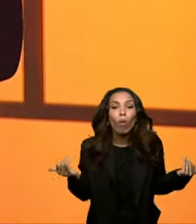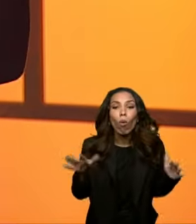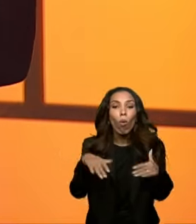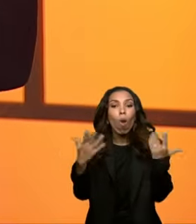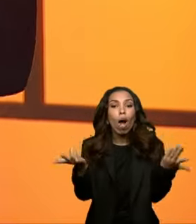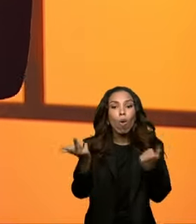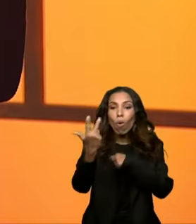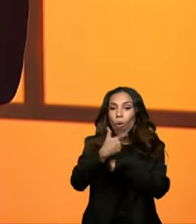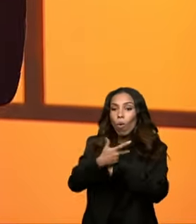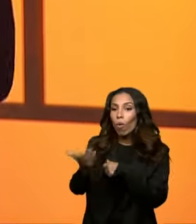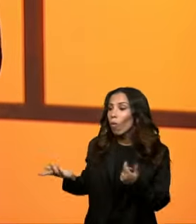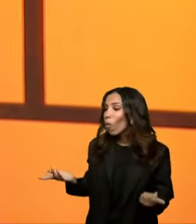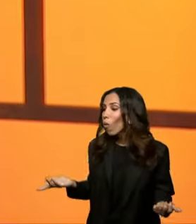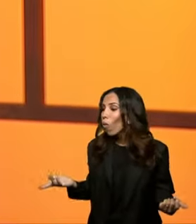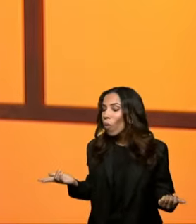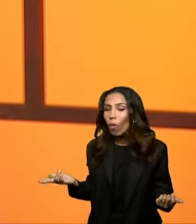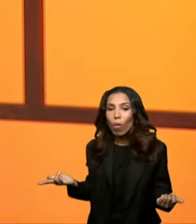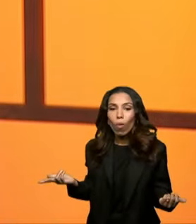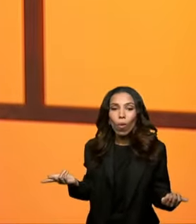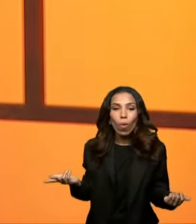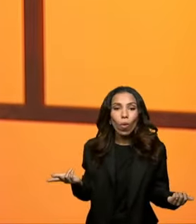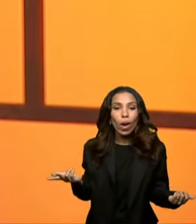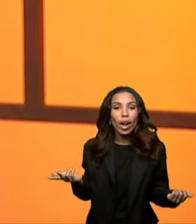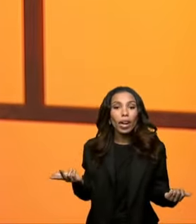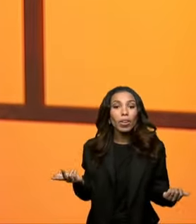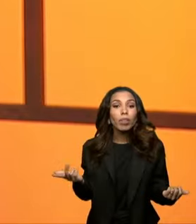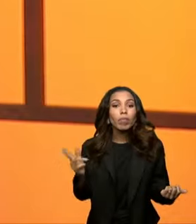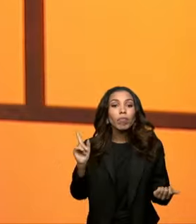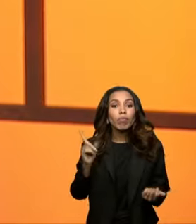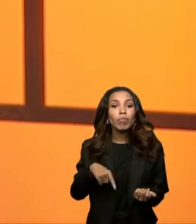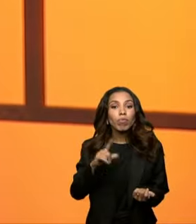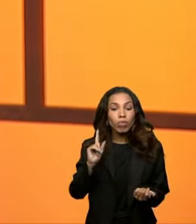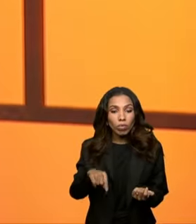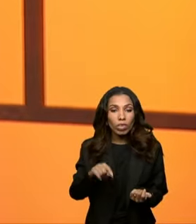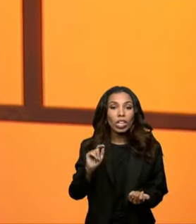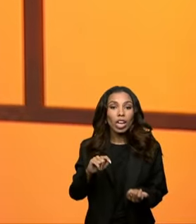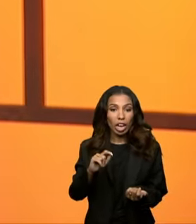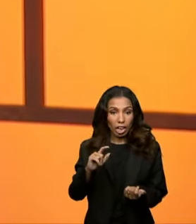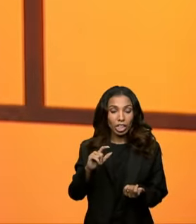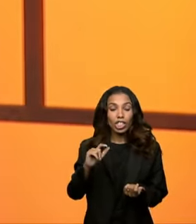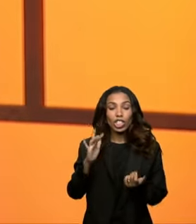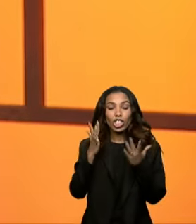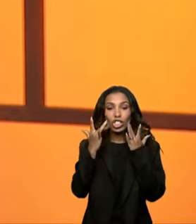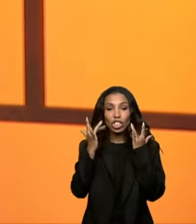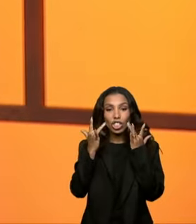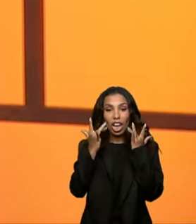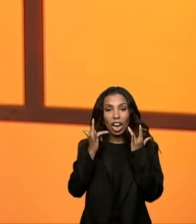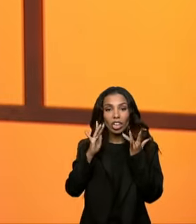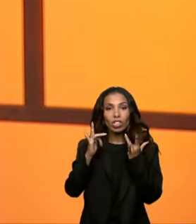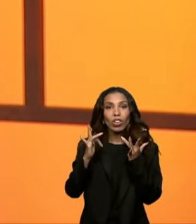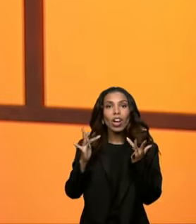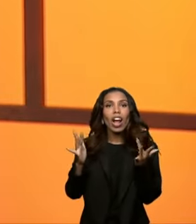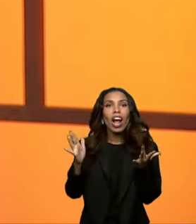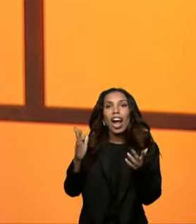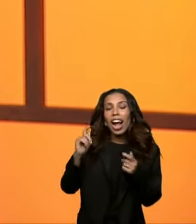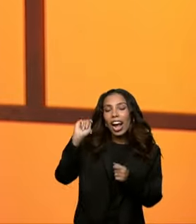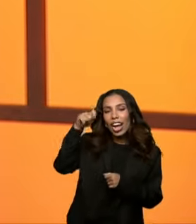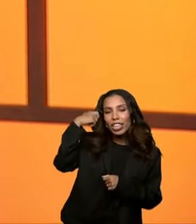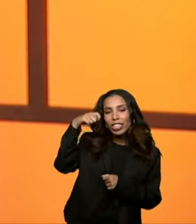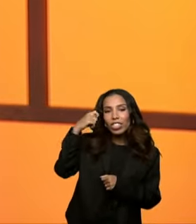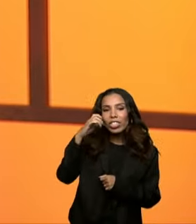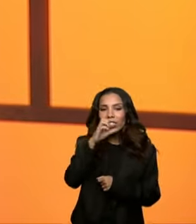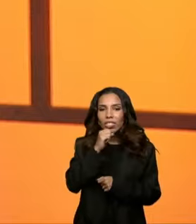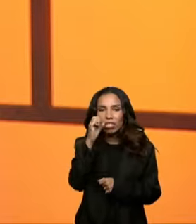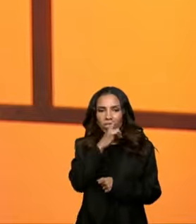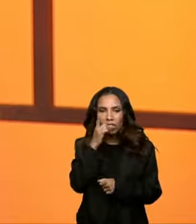gente. Que louco, maravilhoso. Cuscuz na mão, no Teatro dos Grandes Atores, na Barra, no Barra Square, agora sábado e domingo.